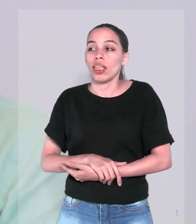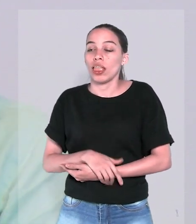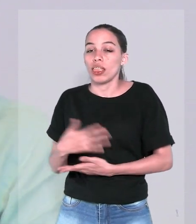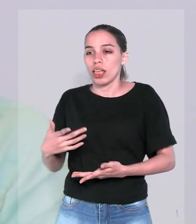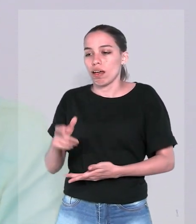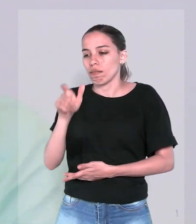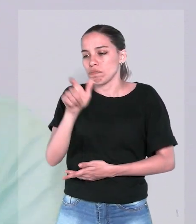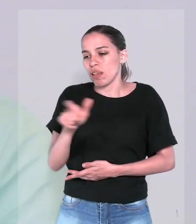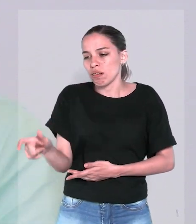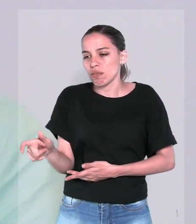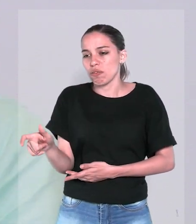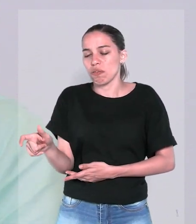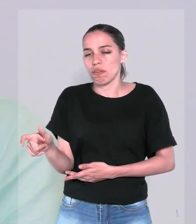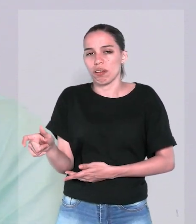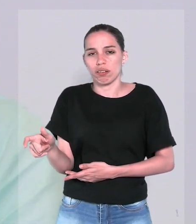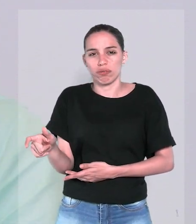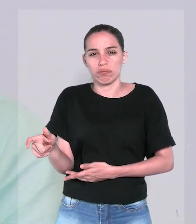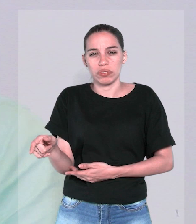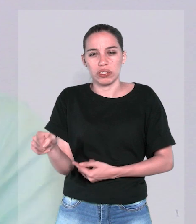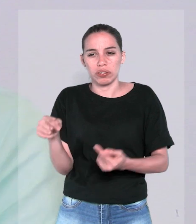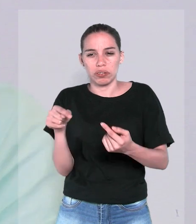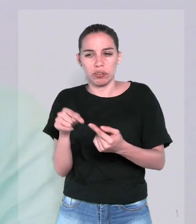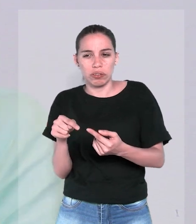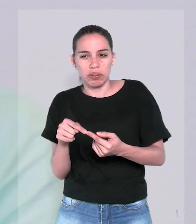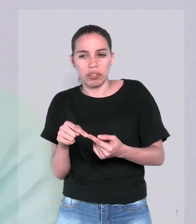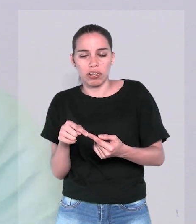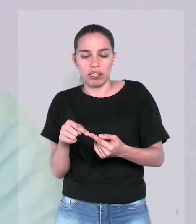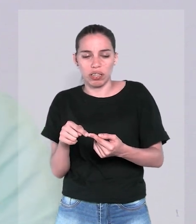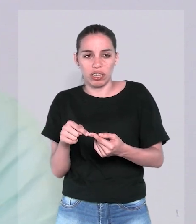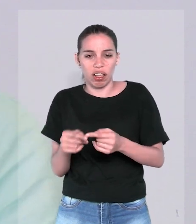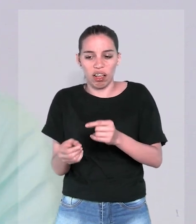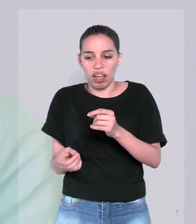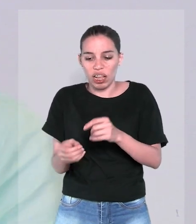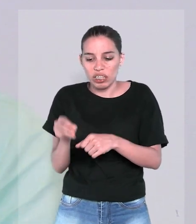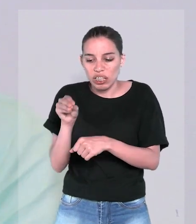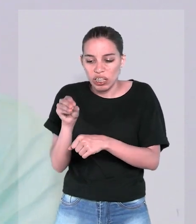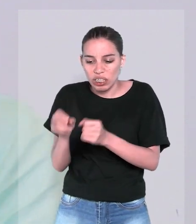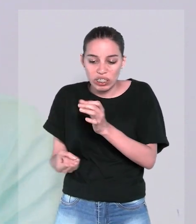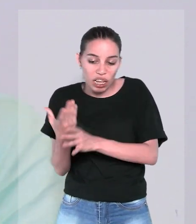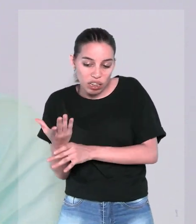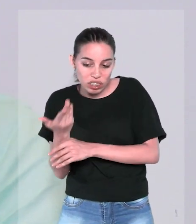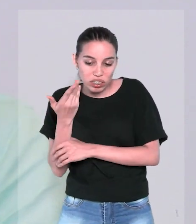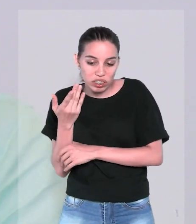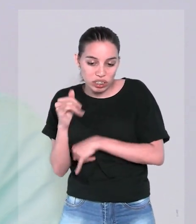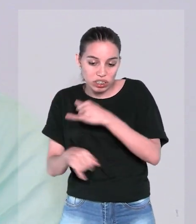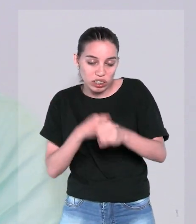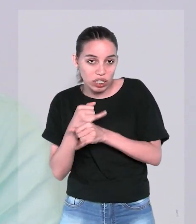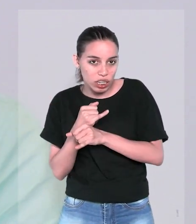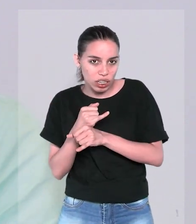essa sociedade da cybercultura. Então, só que nós estamos atravessados por elas. Né? Nós estamos atravessados